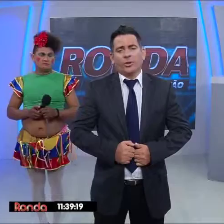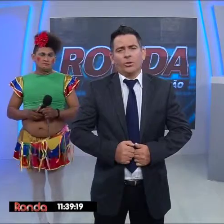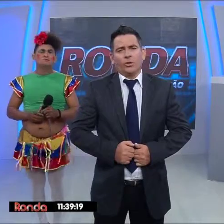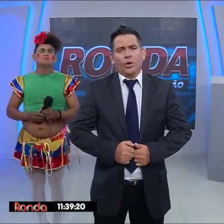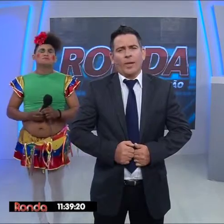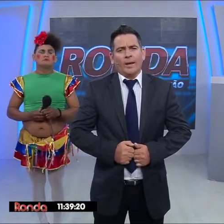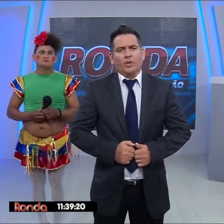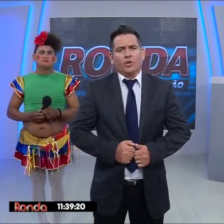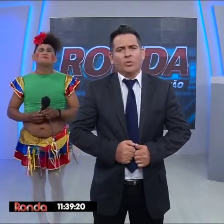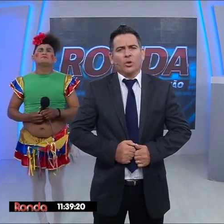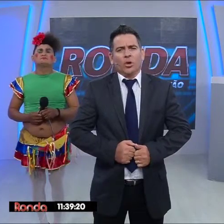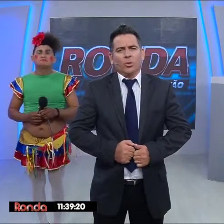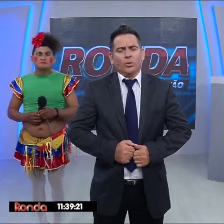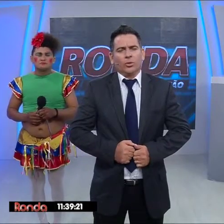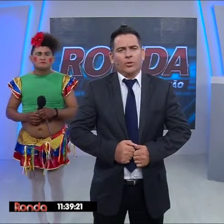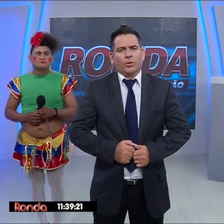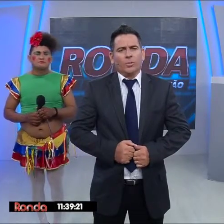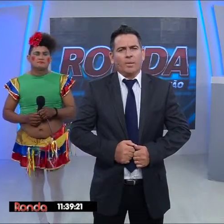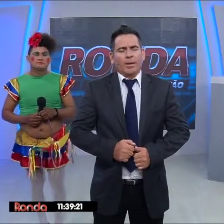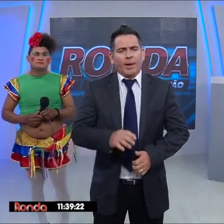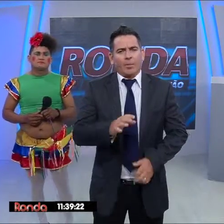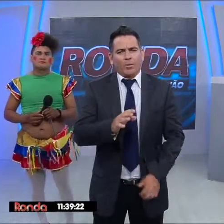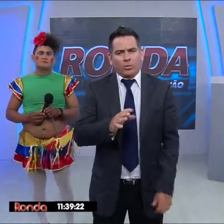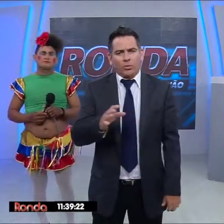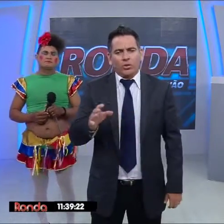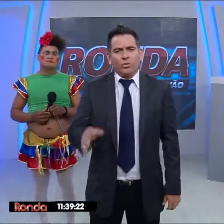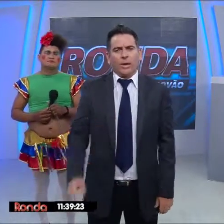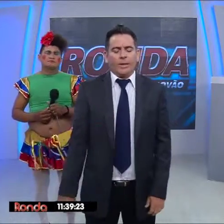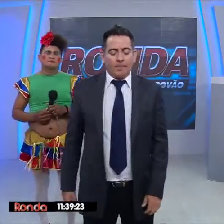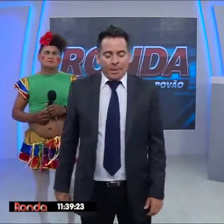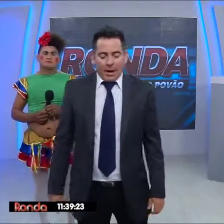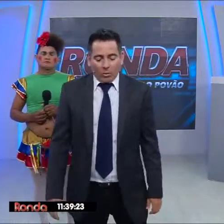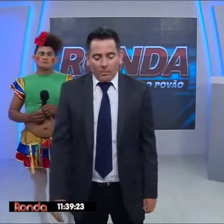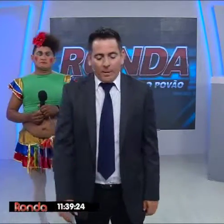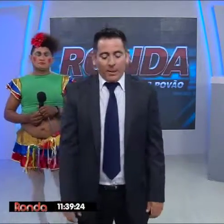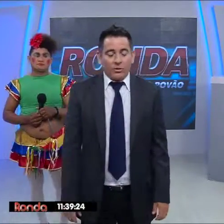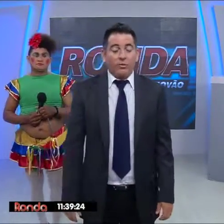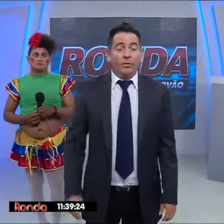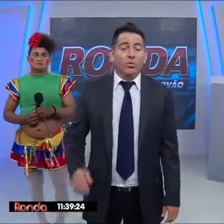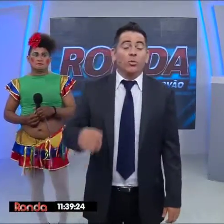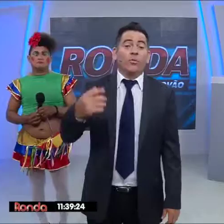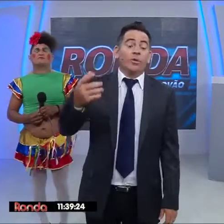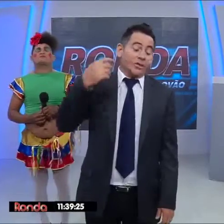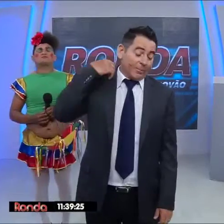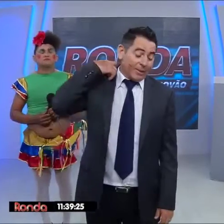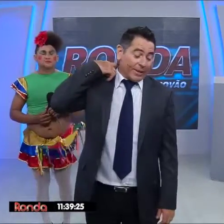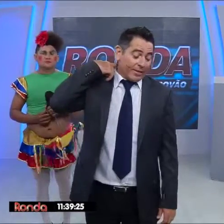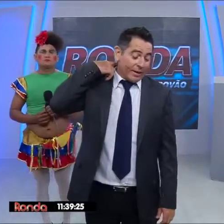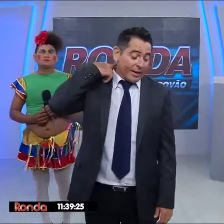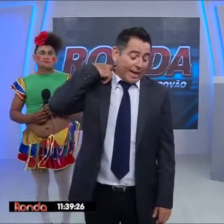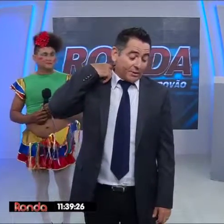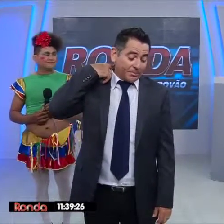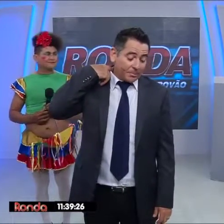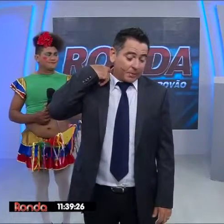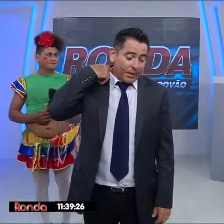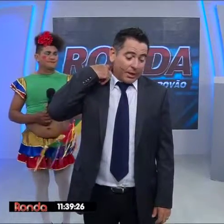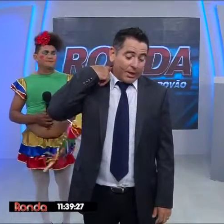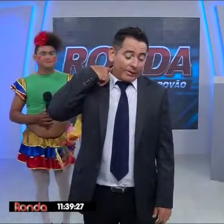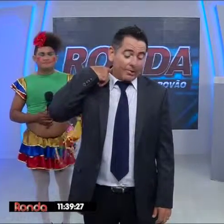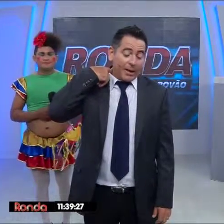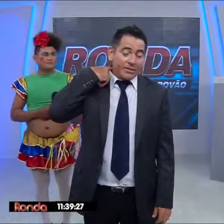mas o nosso diretor de jornalismo, o doutor Zé Osmano, daqui a pouco a gente continua aí acompanhando, dividindo com você, porque, na